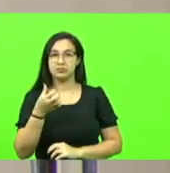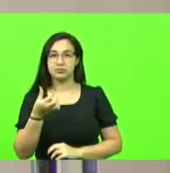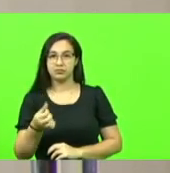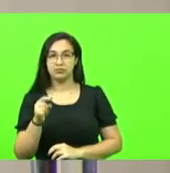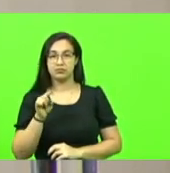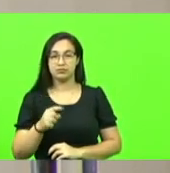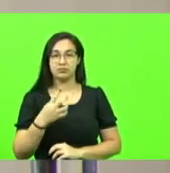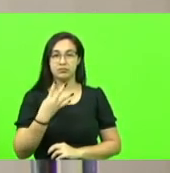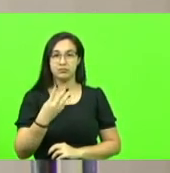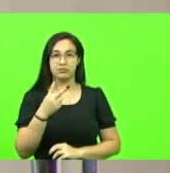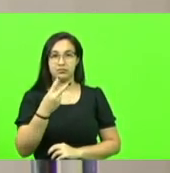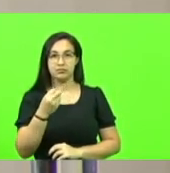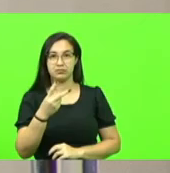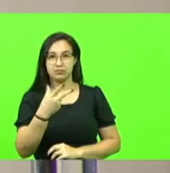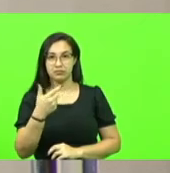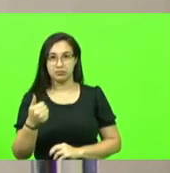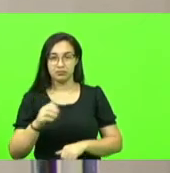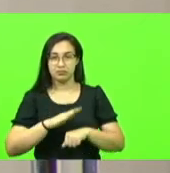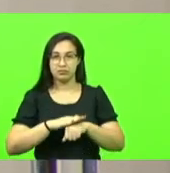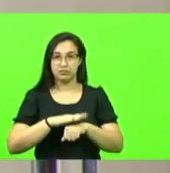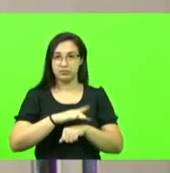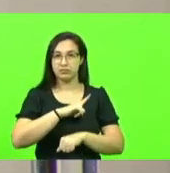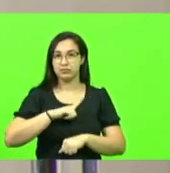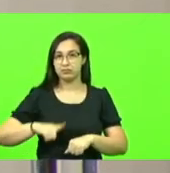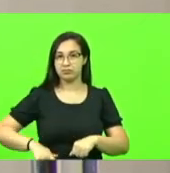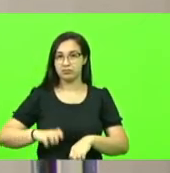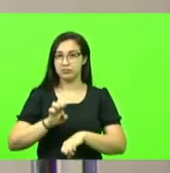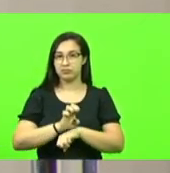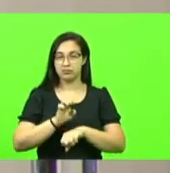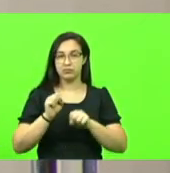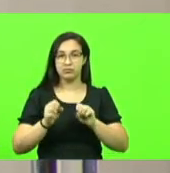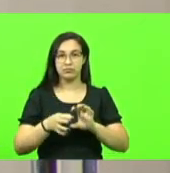356.4/2021, autor Governo do Estado, autoriza a concessão de uso